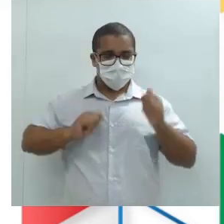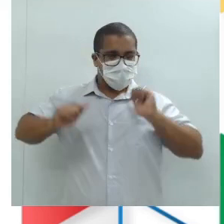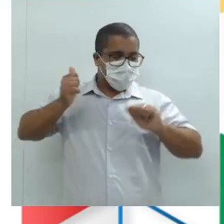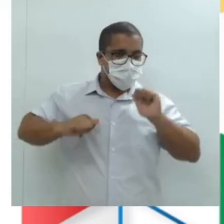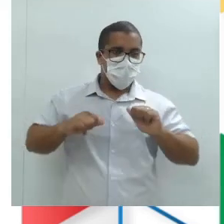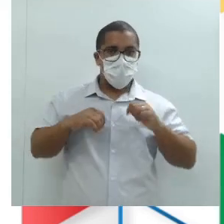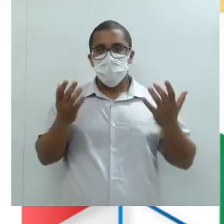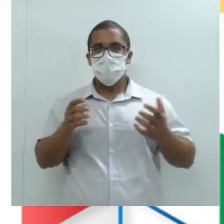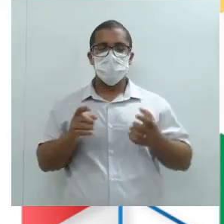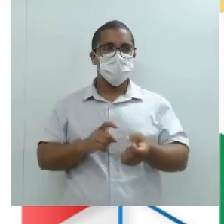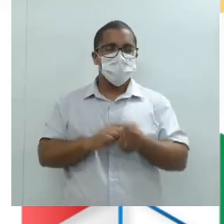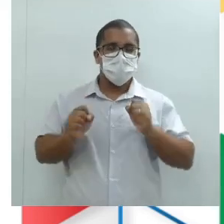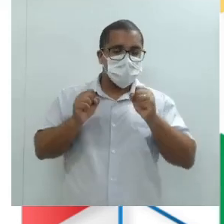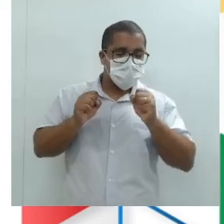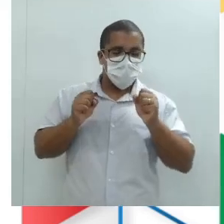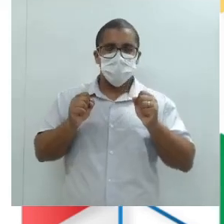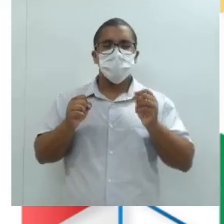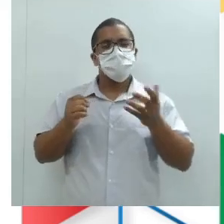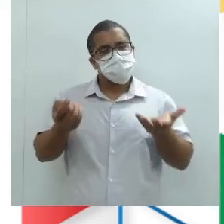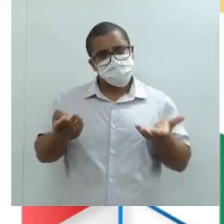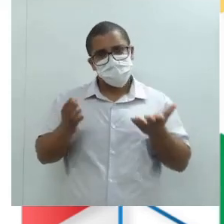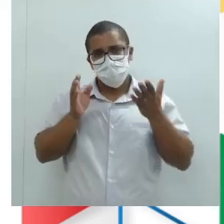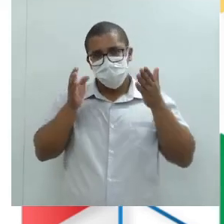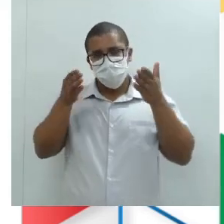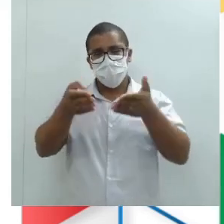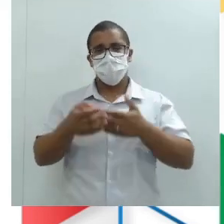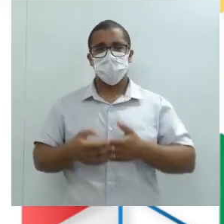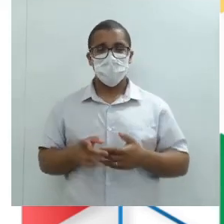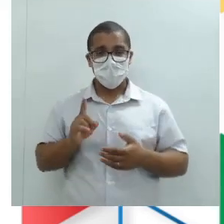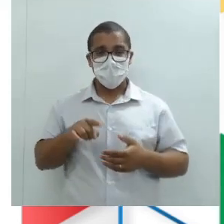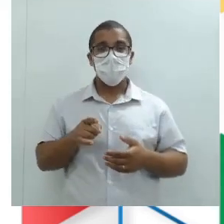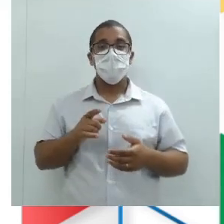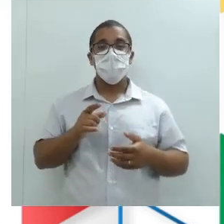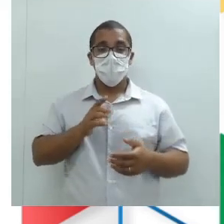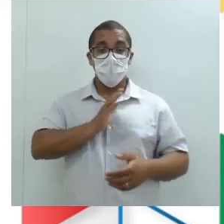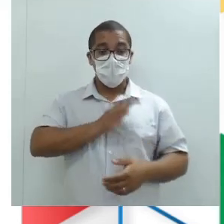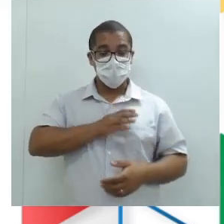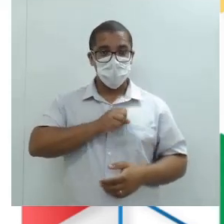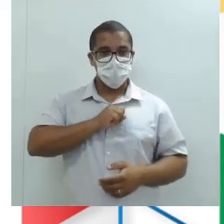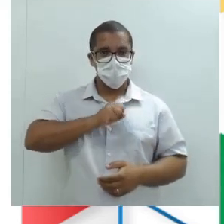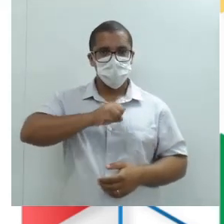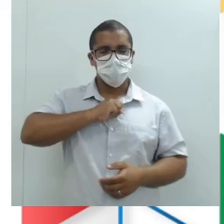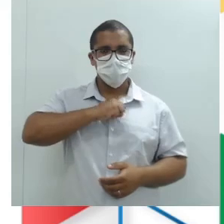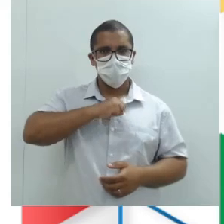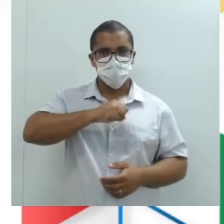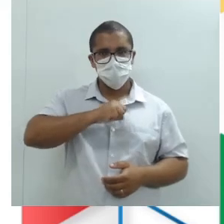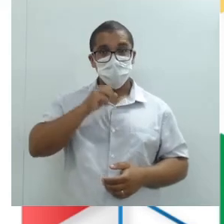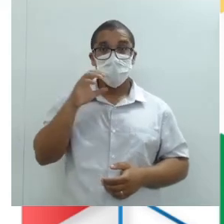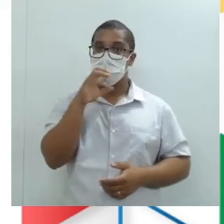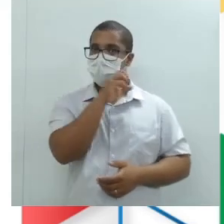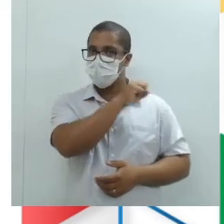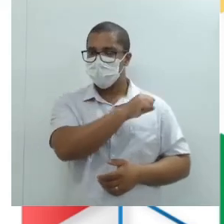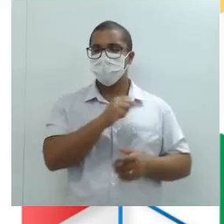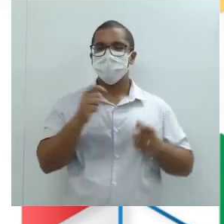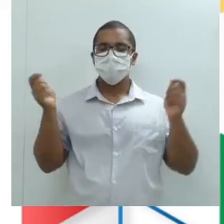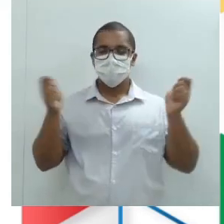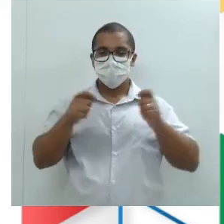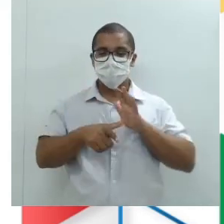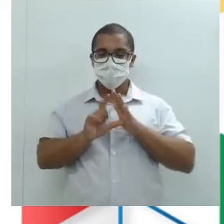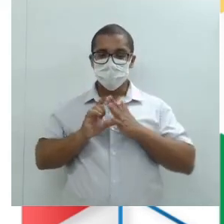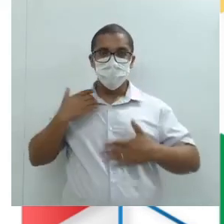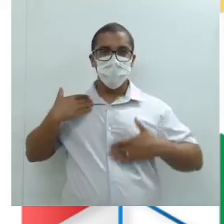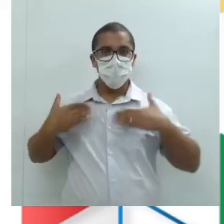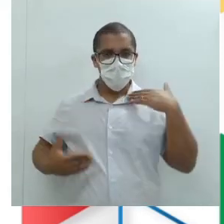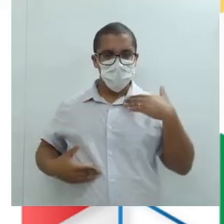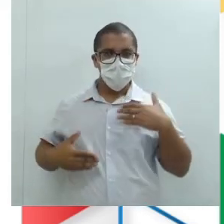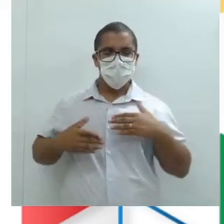Uma das ações desse hormônio é o aceleramento dos batimentos cardíacos, uma forma de preparar o